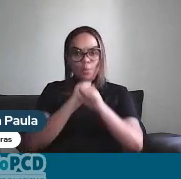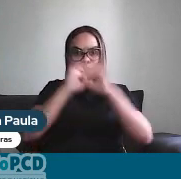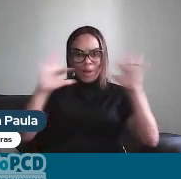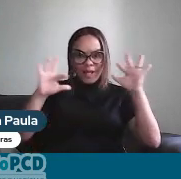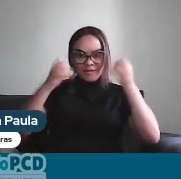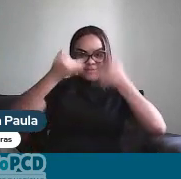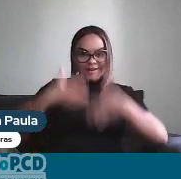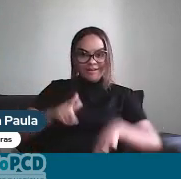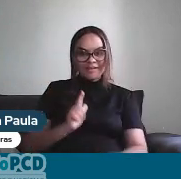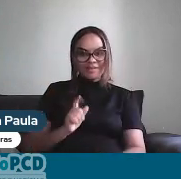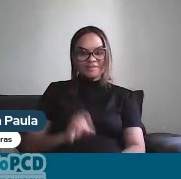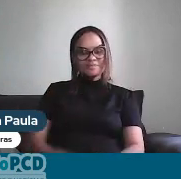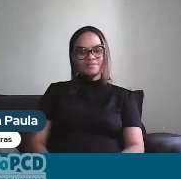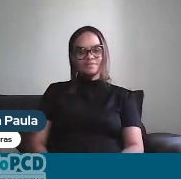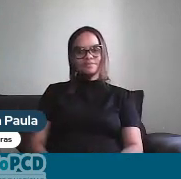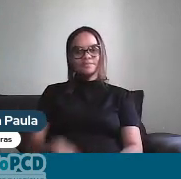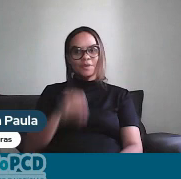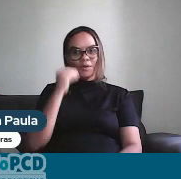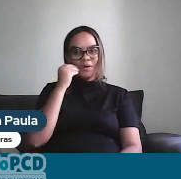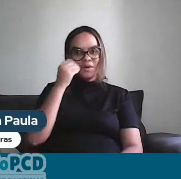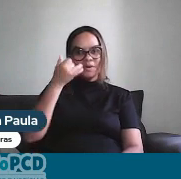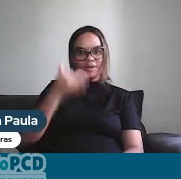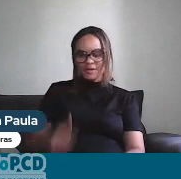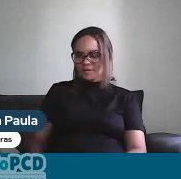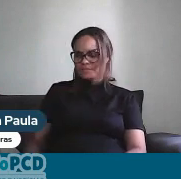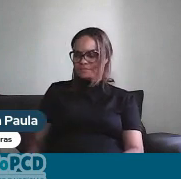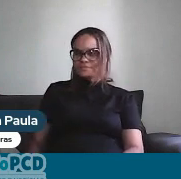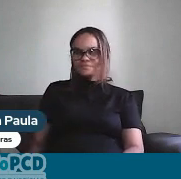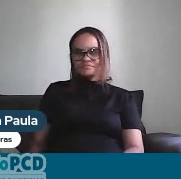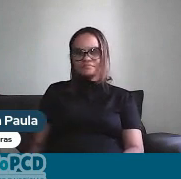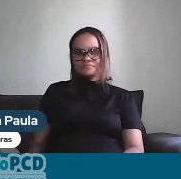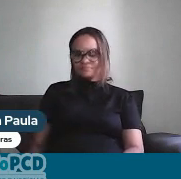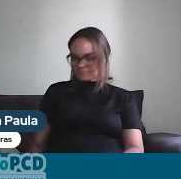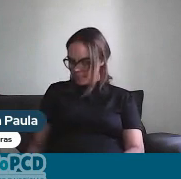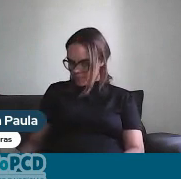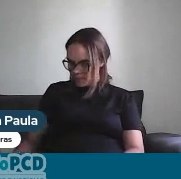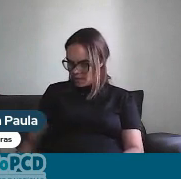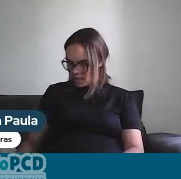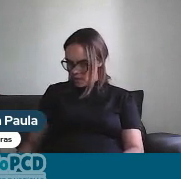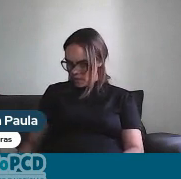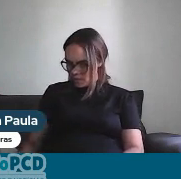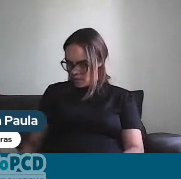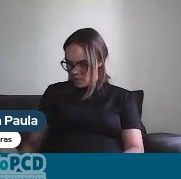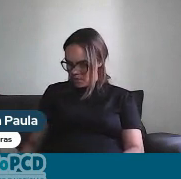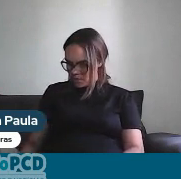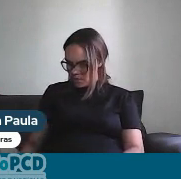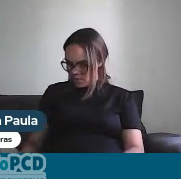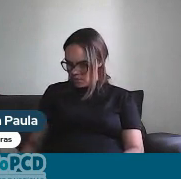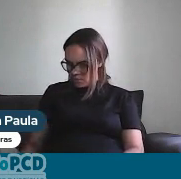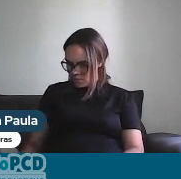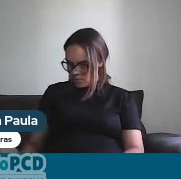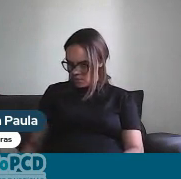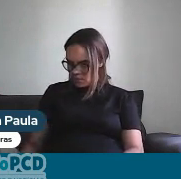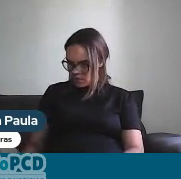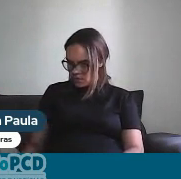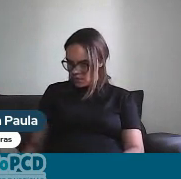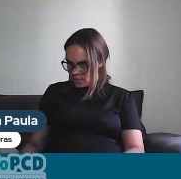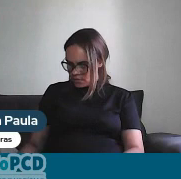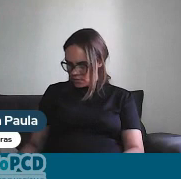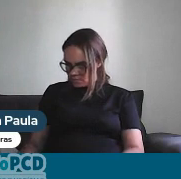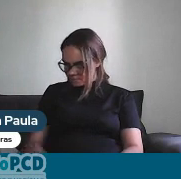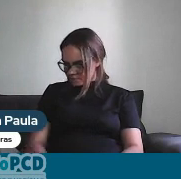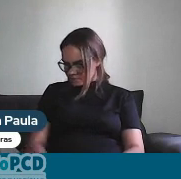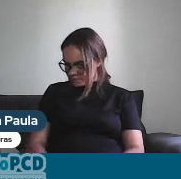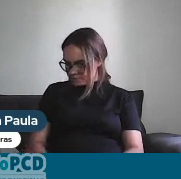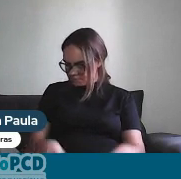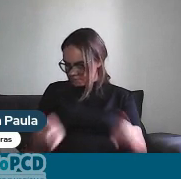nessa minha tentativa de explicar melhor o que significa a estatística e